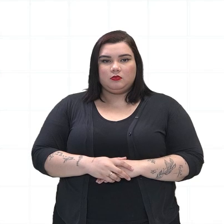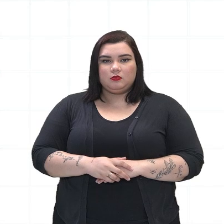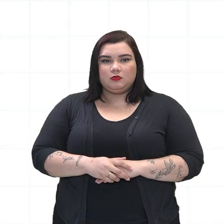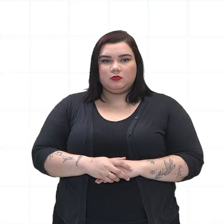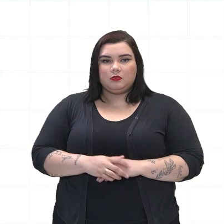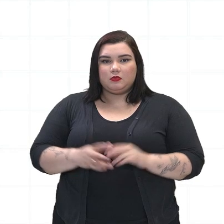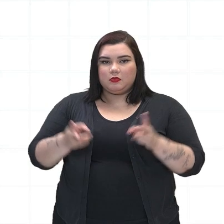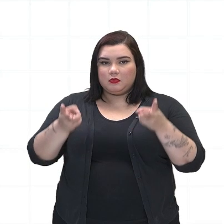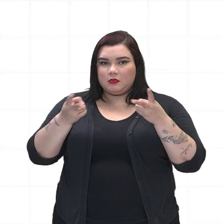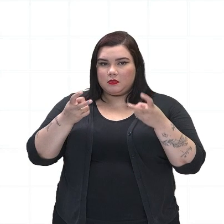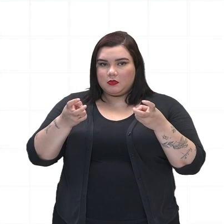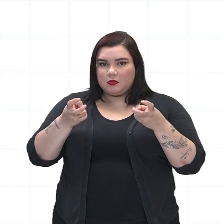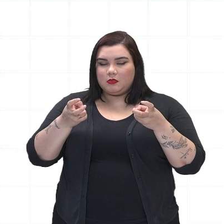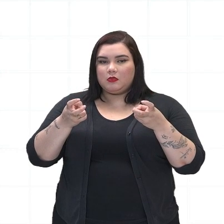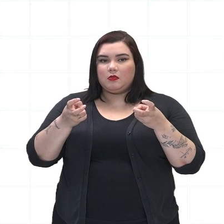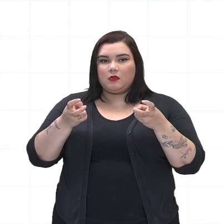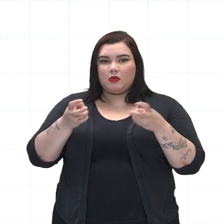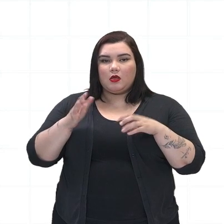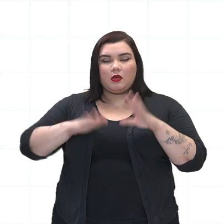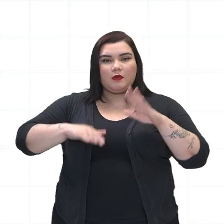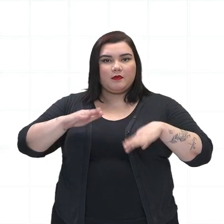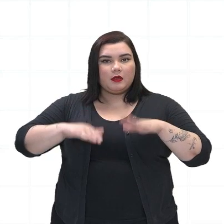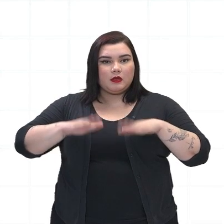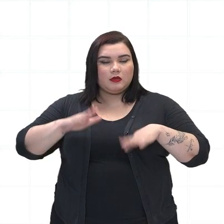Viram que geralmente